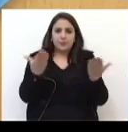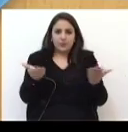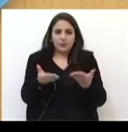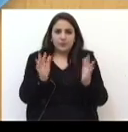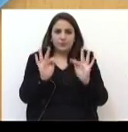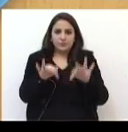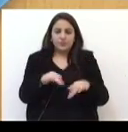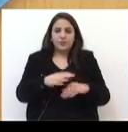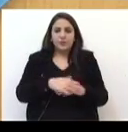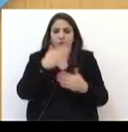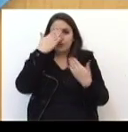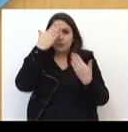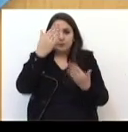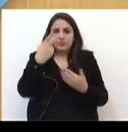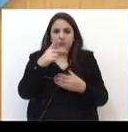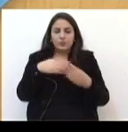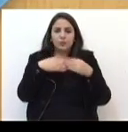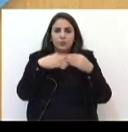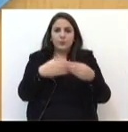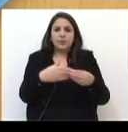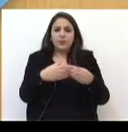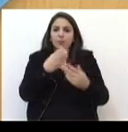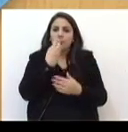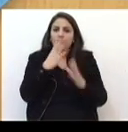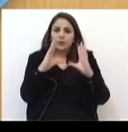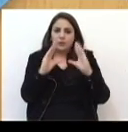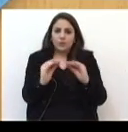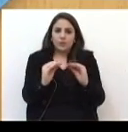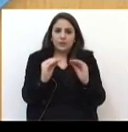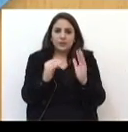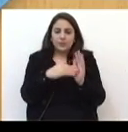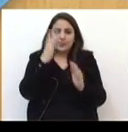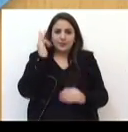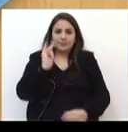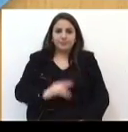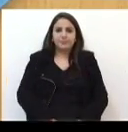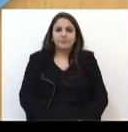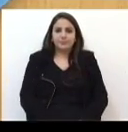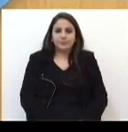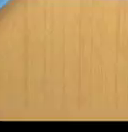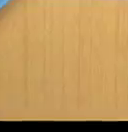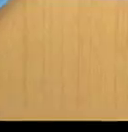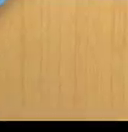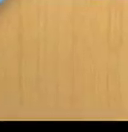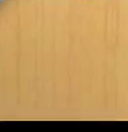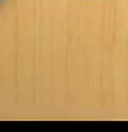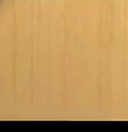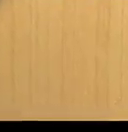fica por aqui. Obrigada pela sua companhia, uma boa noite e até amanhã.